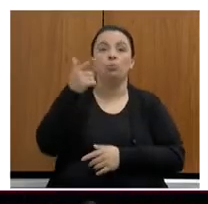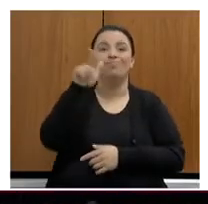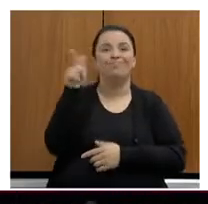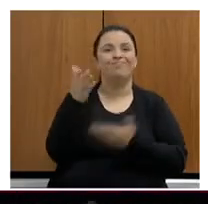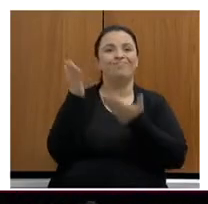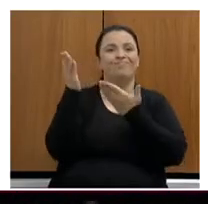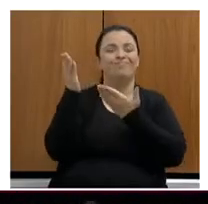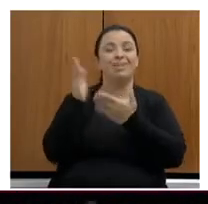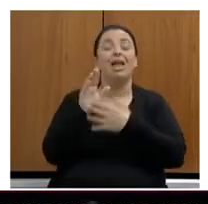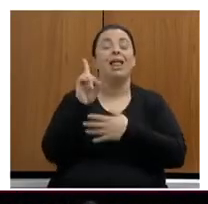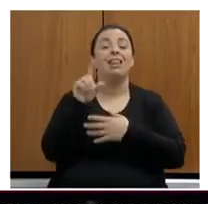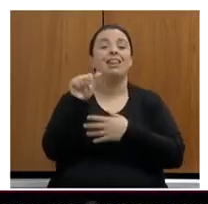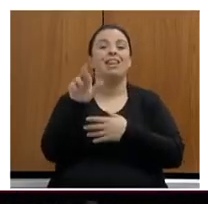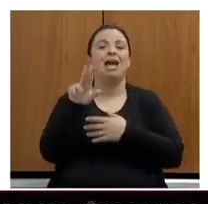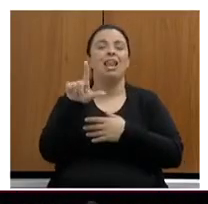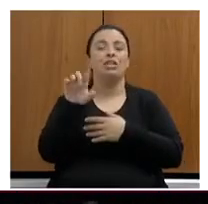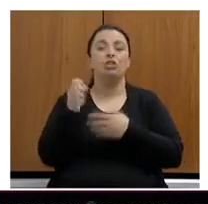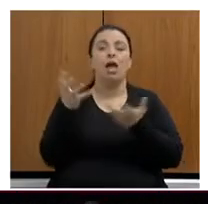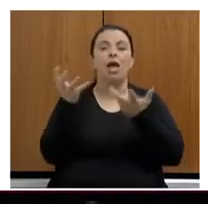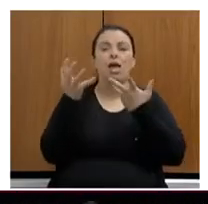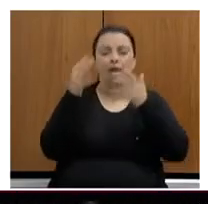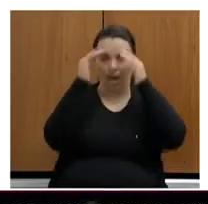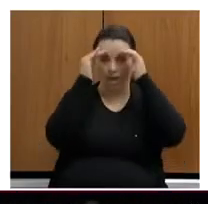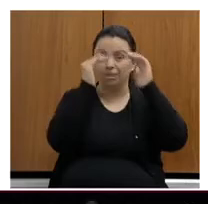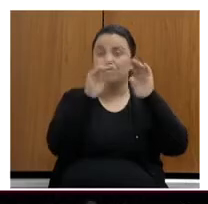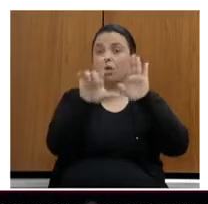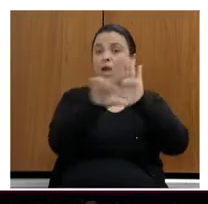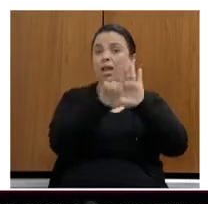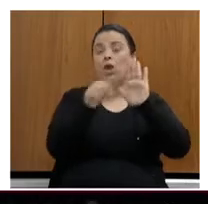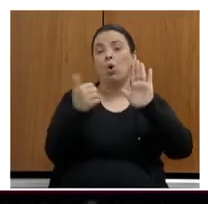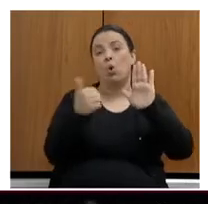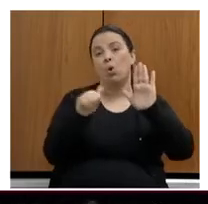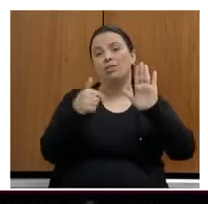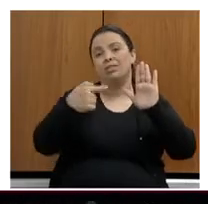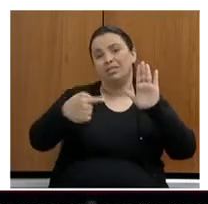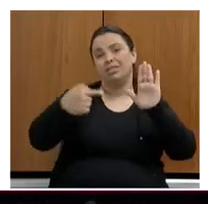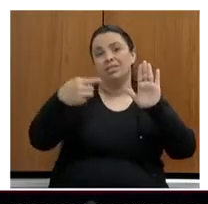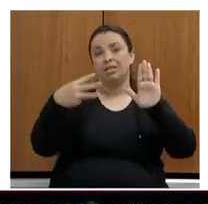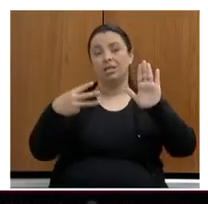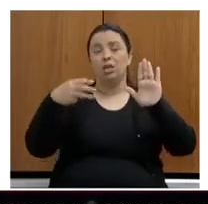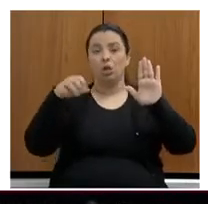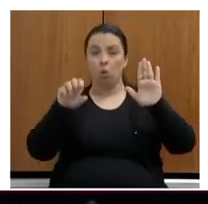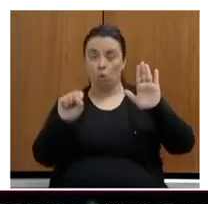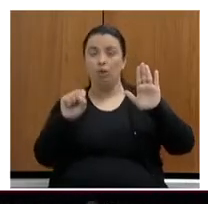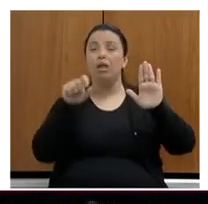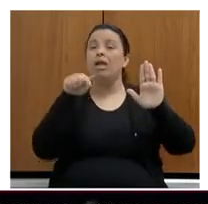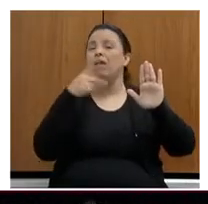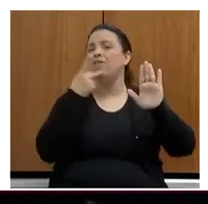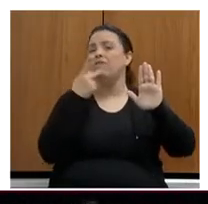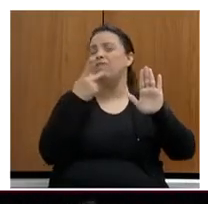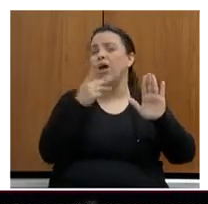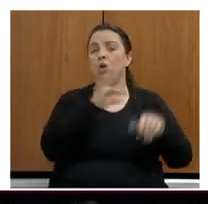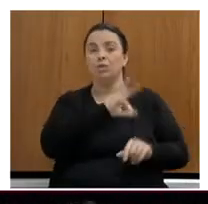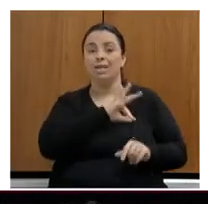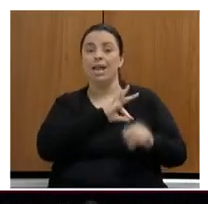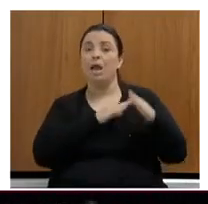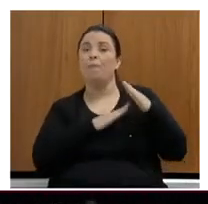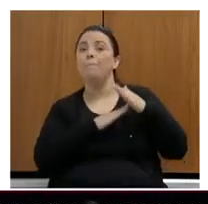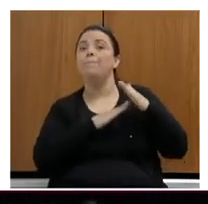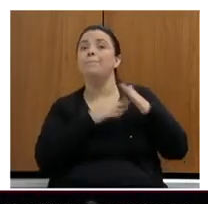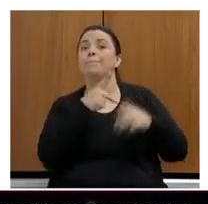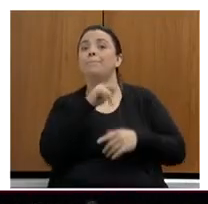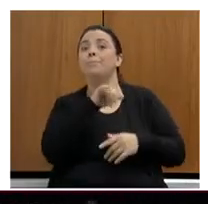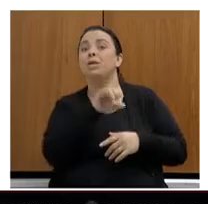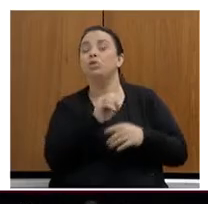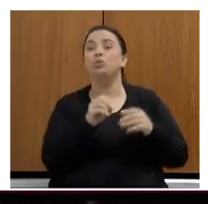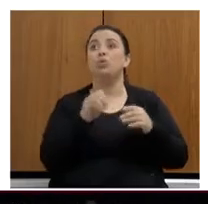de Educação Básica queremos respeito com a lei 11.738 de 2008 que estabelece o piso salarial nacional com